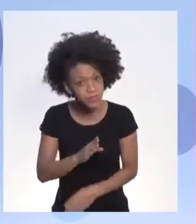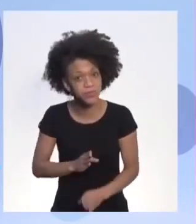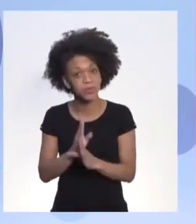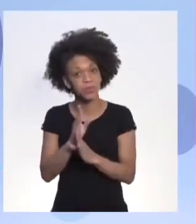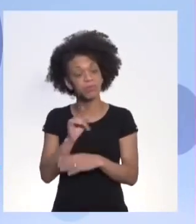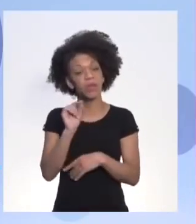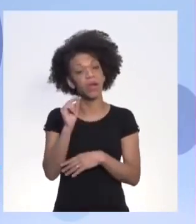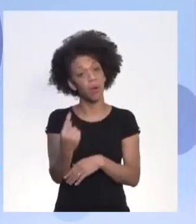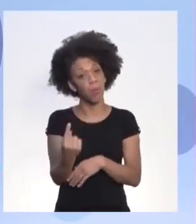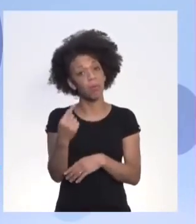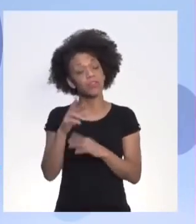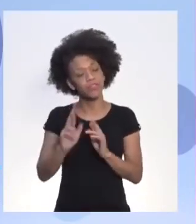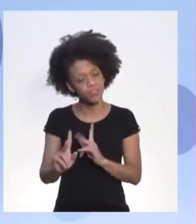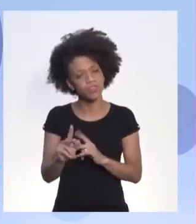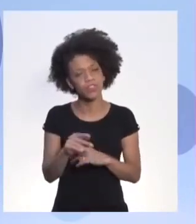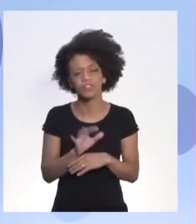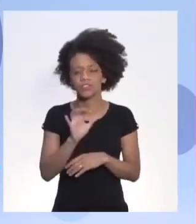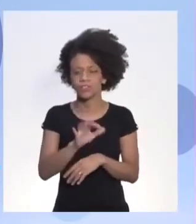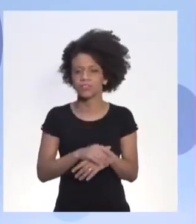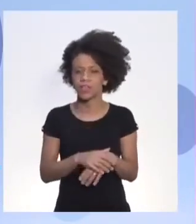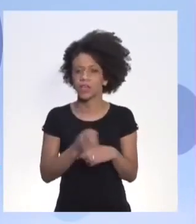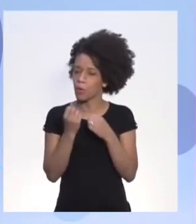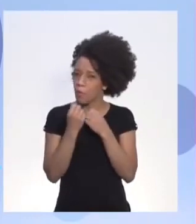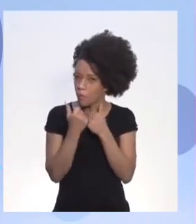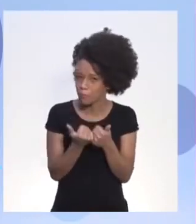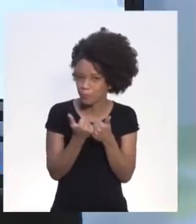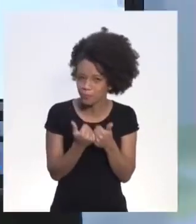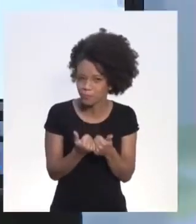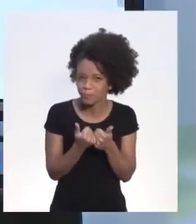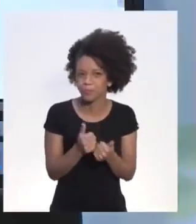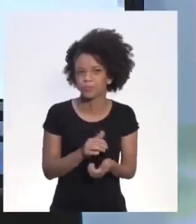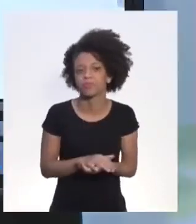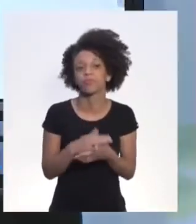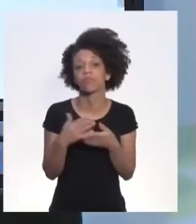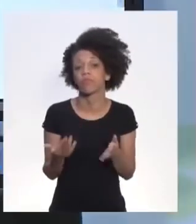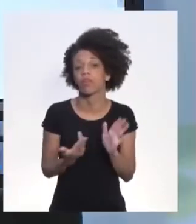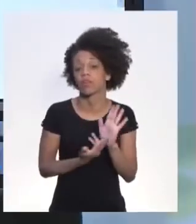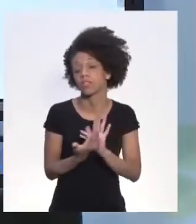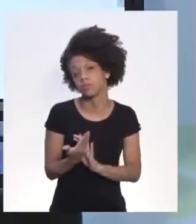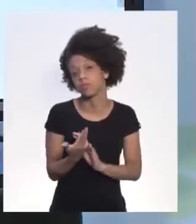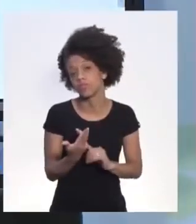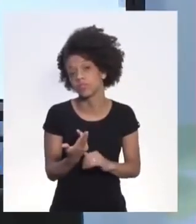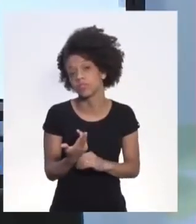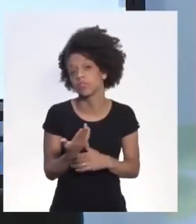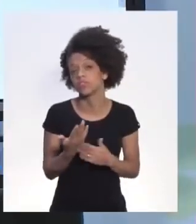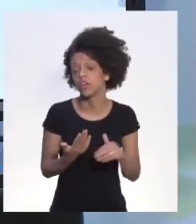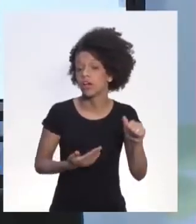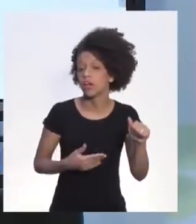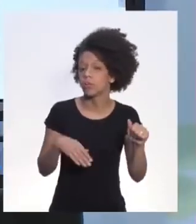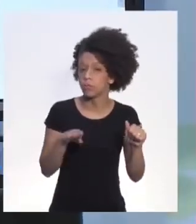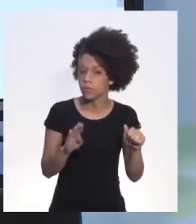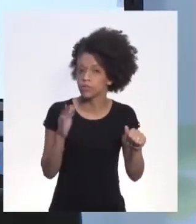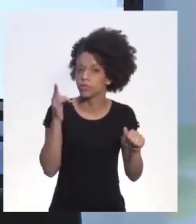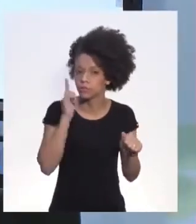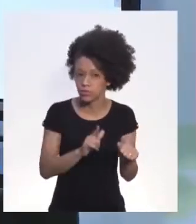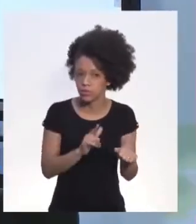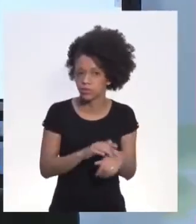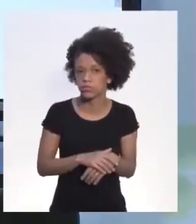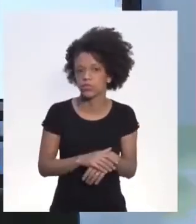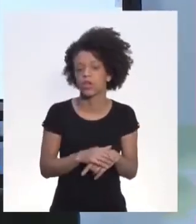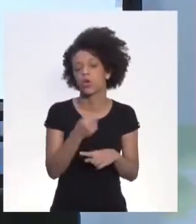aqui diferente delas, viu, Jonas? É isso. Que bom, ainda bem, né? Tá bom? Então, essa representação aí da A e da B vocês conseguiram. Então, aqui